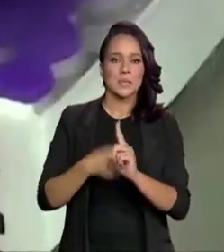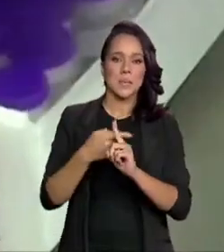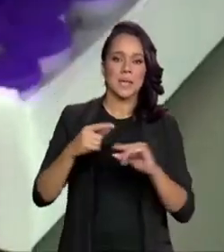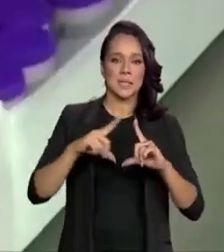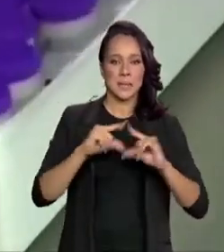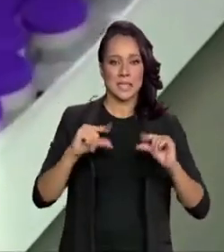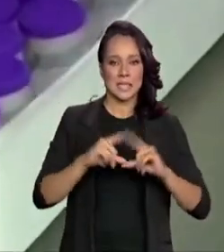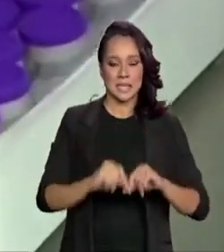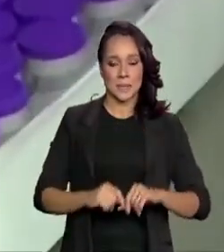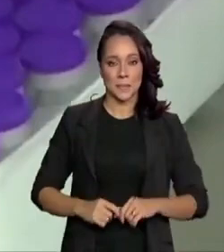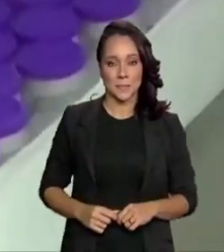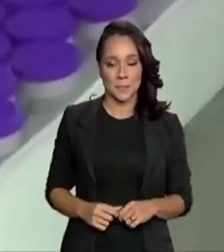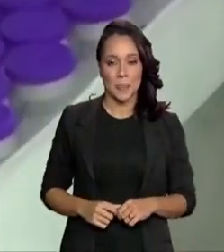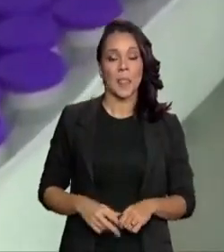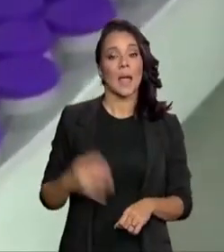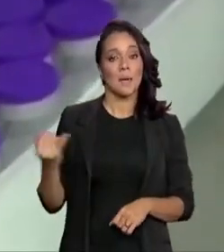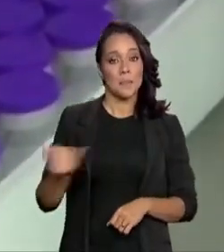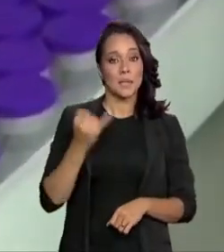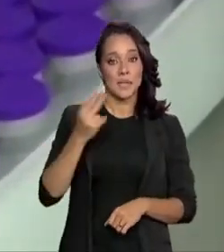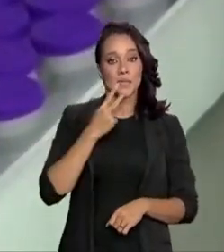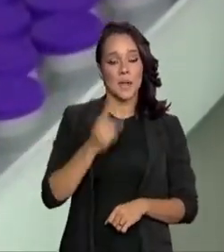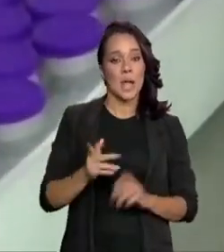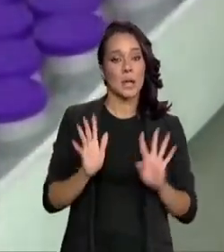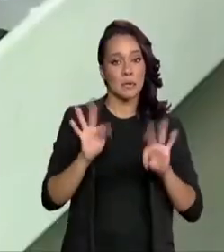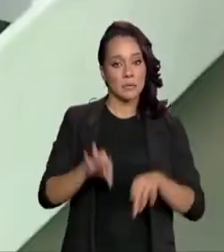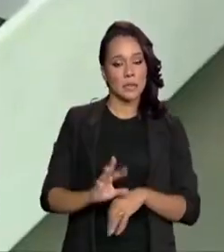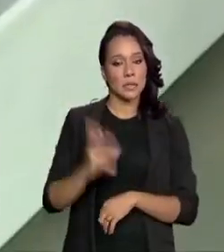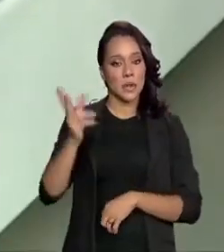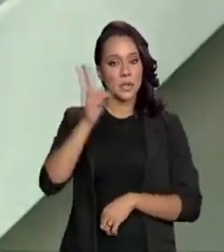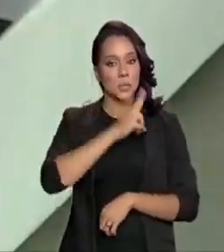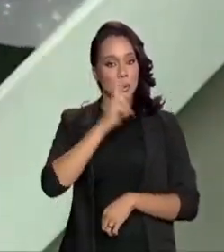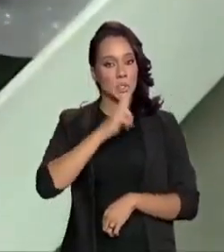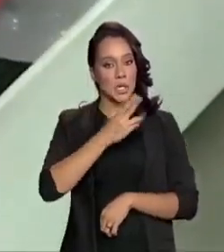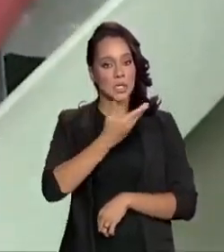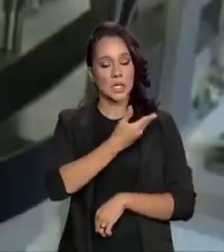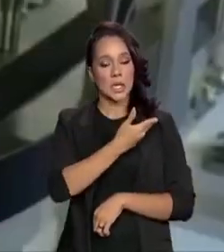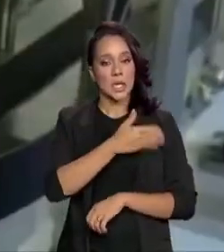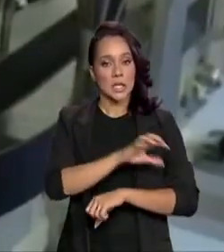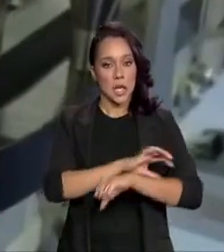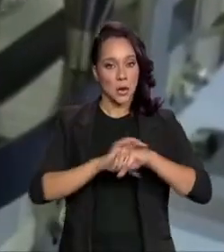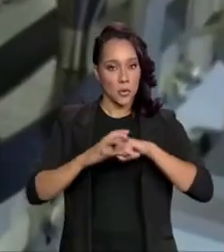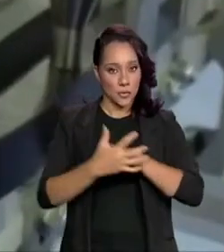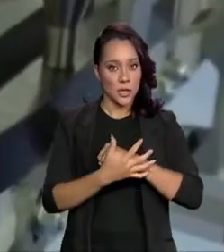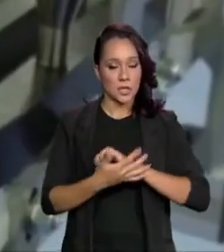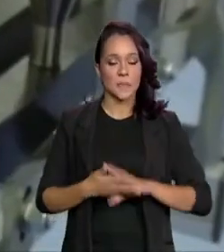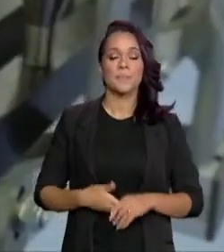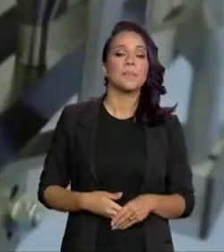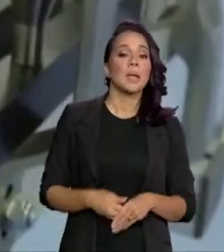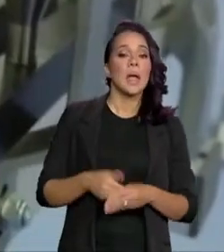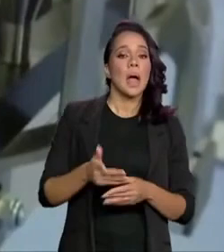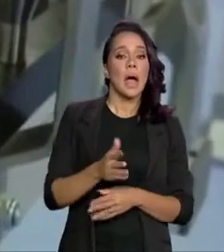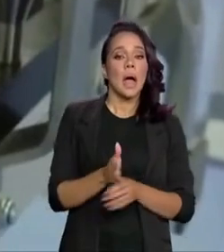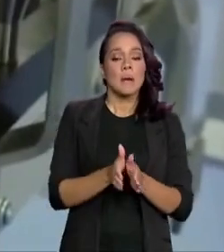Distrito Federal. Vale dizer que, com o fim da emergência saúde pública de importância nacional, a ampliação dessa